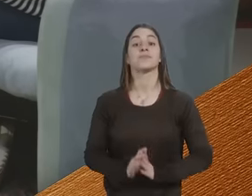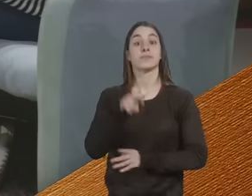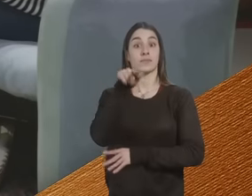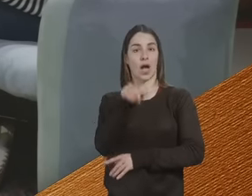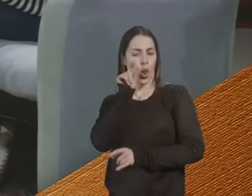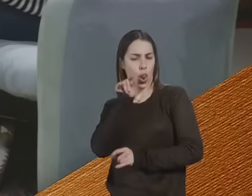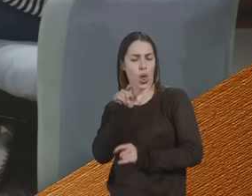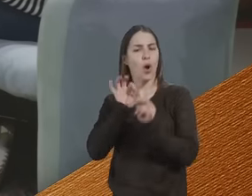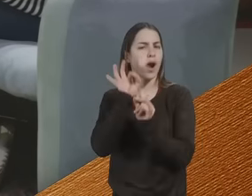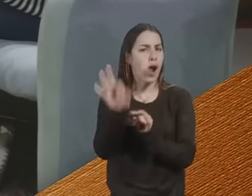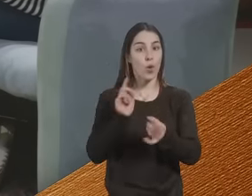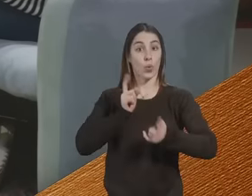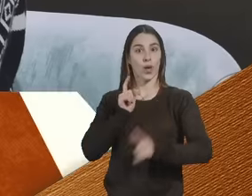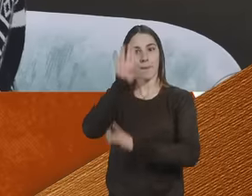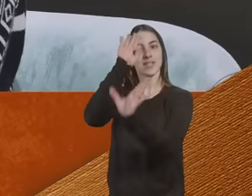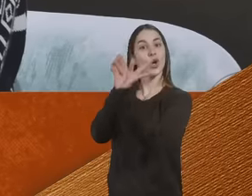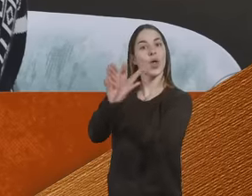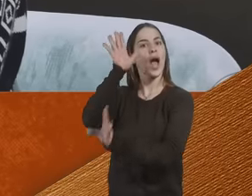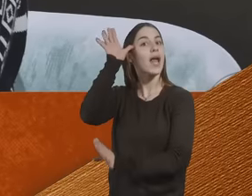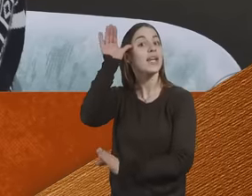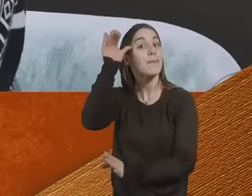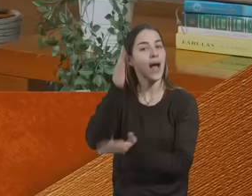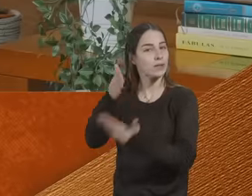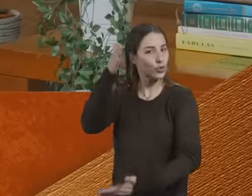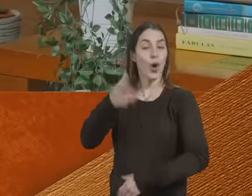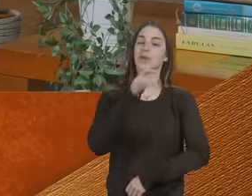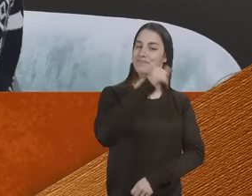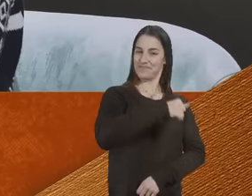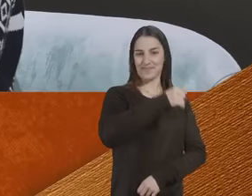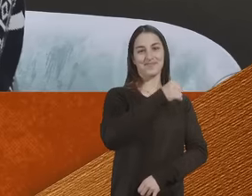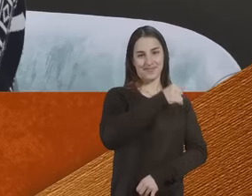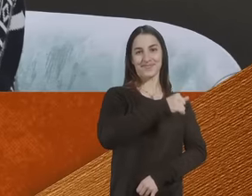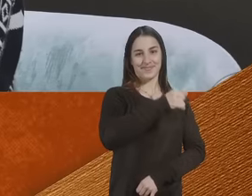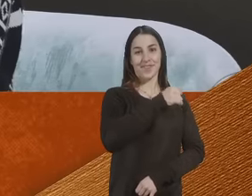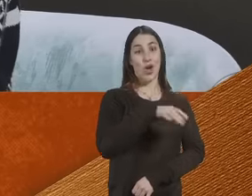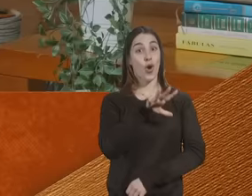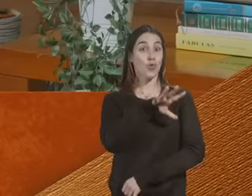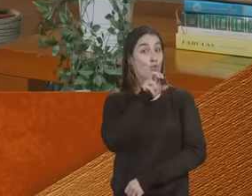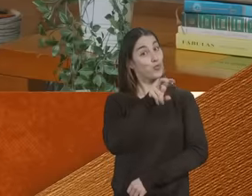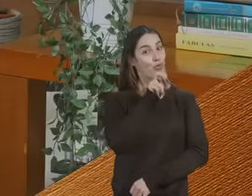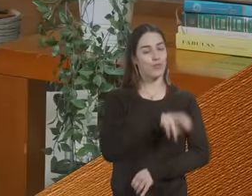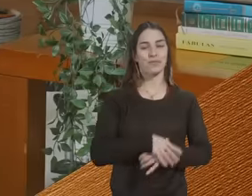a Matilde é psicóloga animal, não é verdade? Sim, exatamente. Woof, woof!